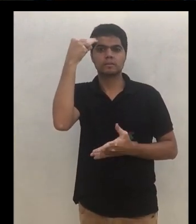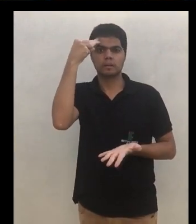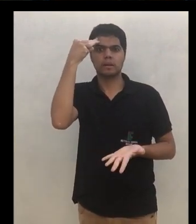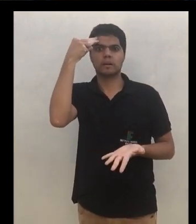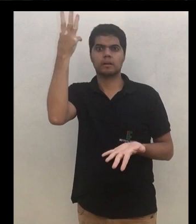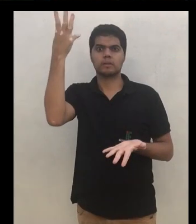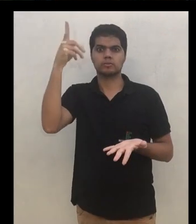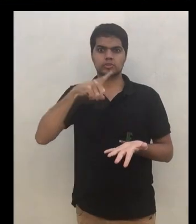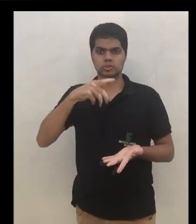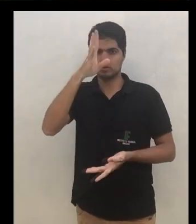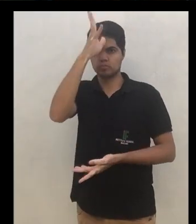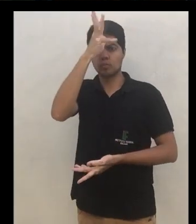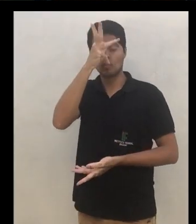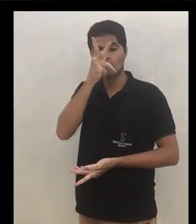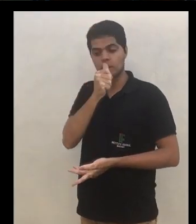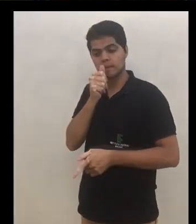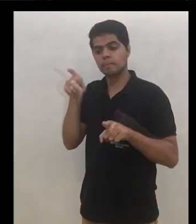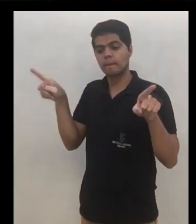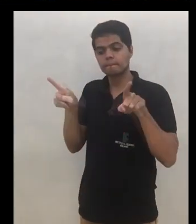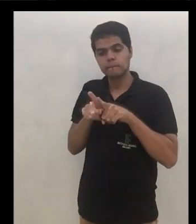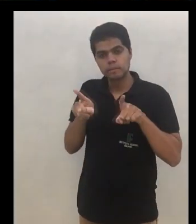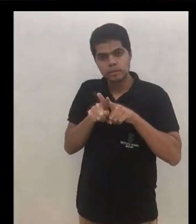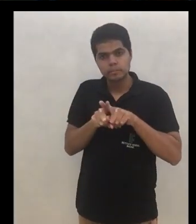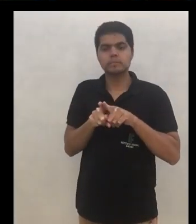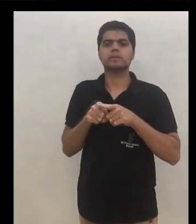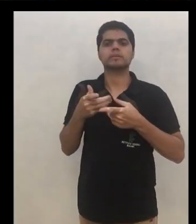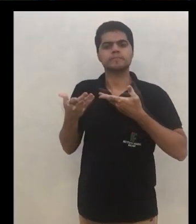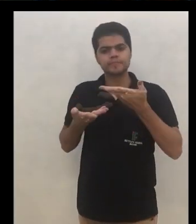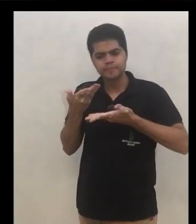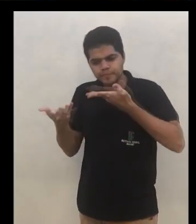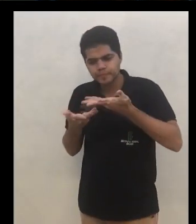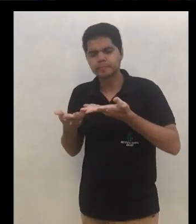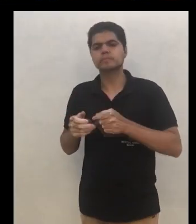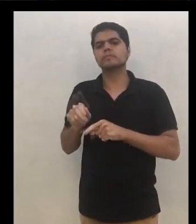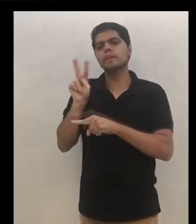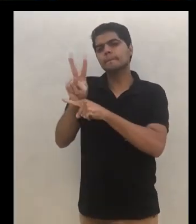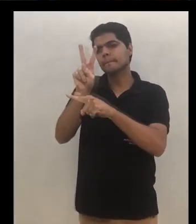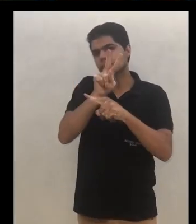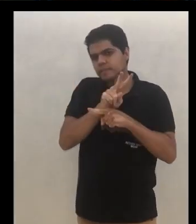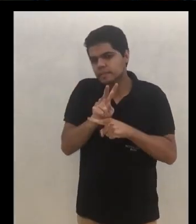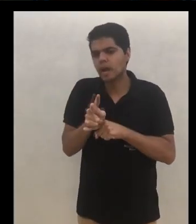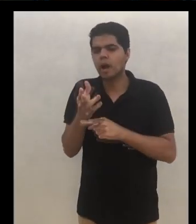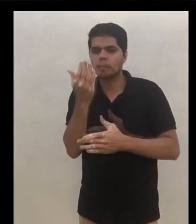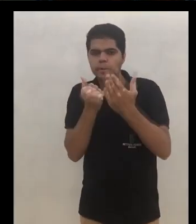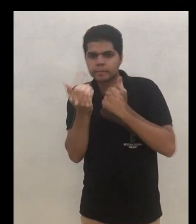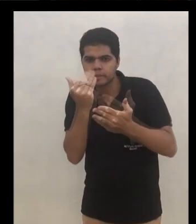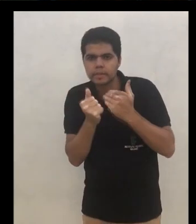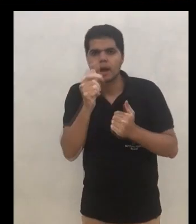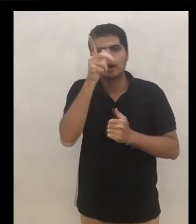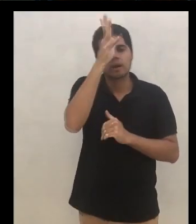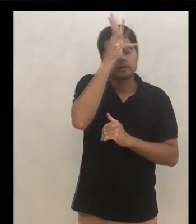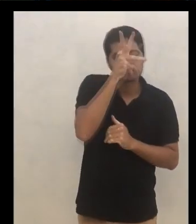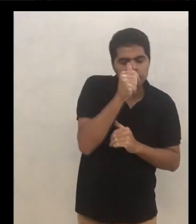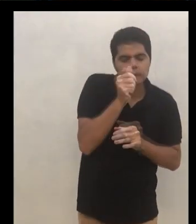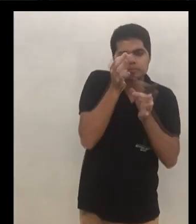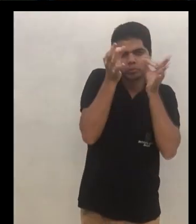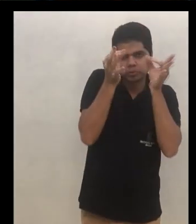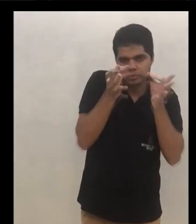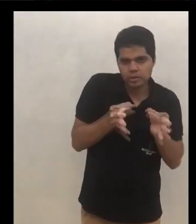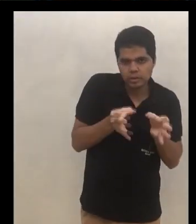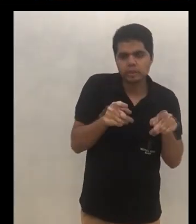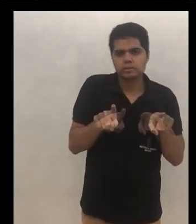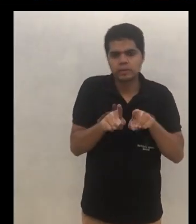animais. Então, para a obtenção e manutenção, deve-se utilizar da prevenção, alimentar adequadamente,